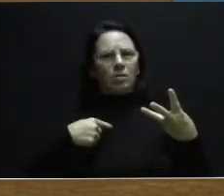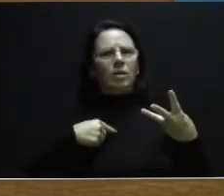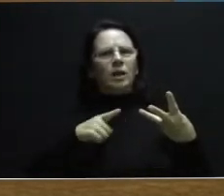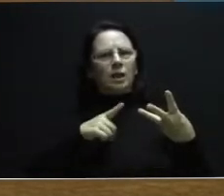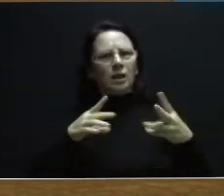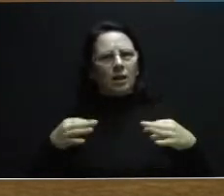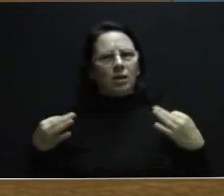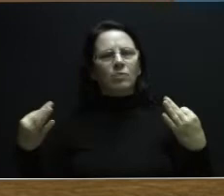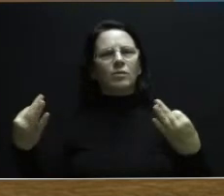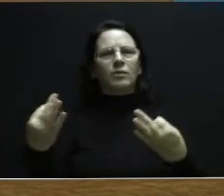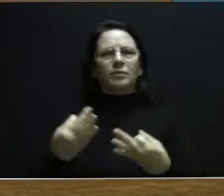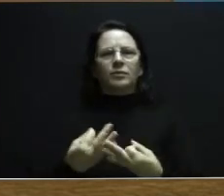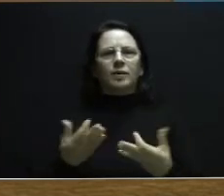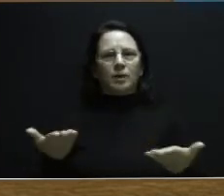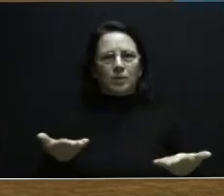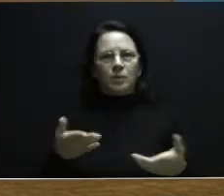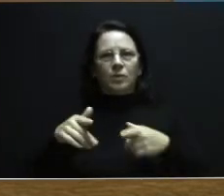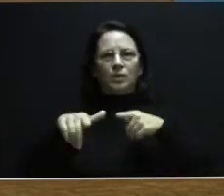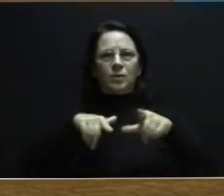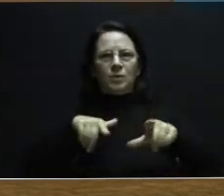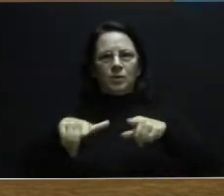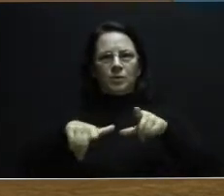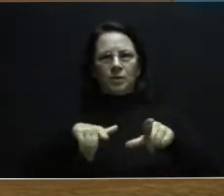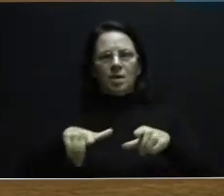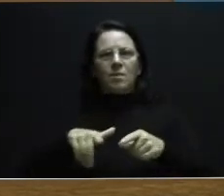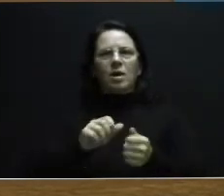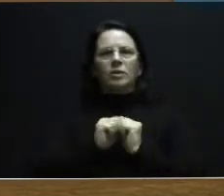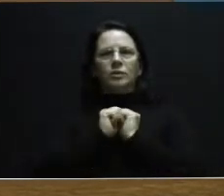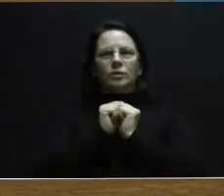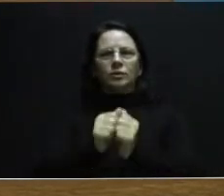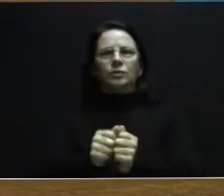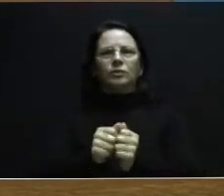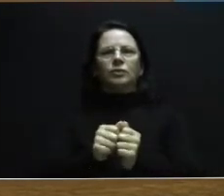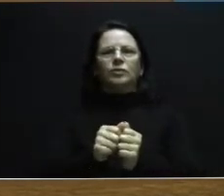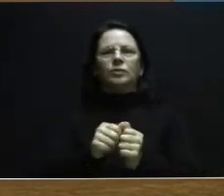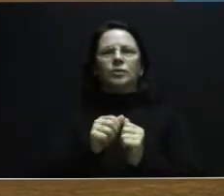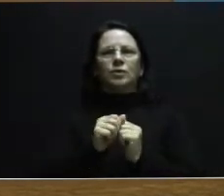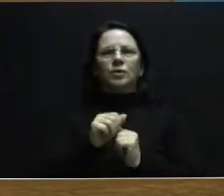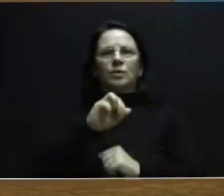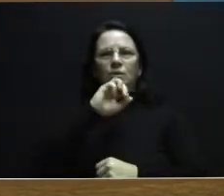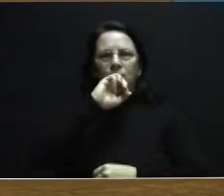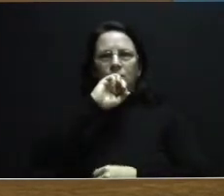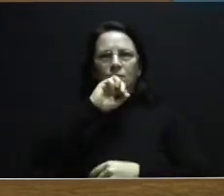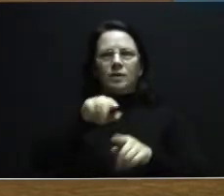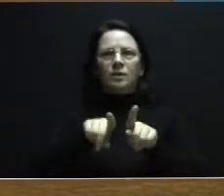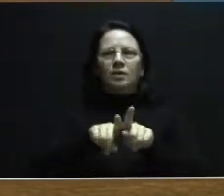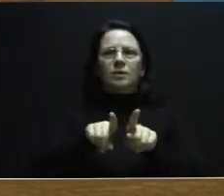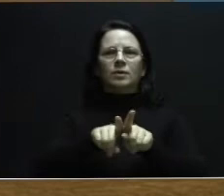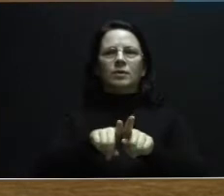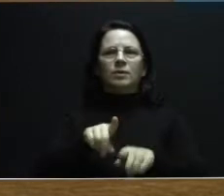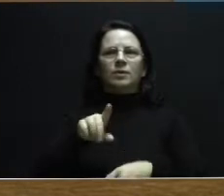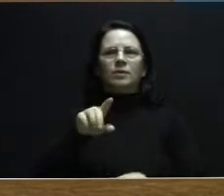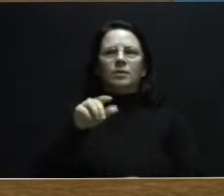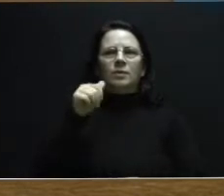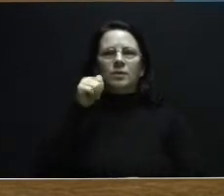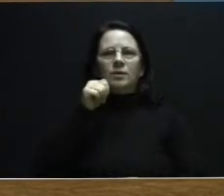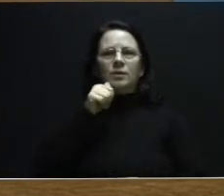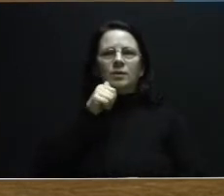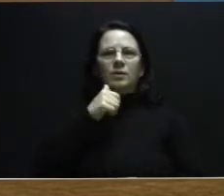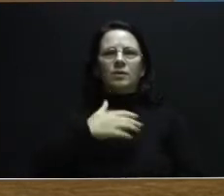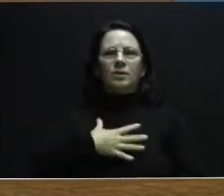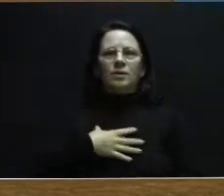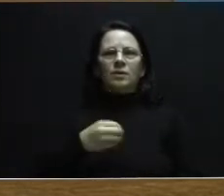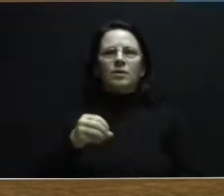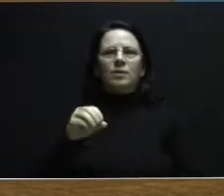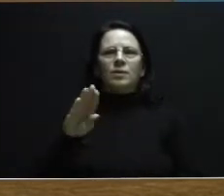aqui, hoje trabalha com o bispo, na diocese, a Bebeca e o Vidal. A Bebeca, para quem não sabe, a mãe dela, quando eu fui cabo